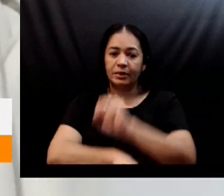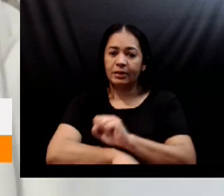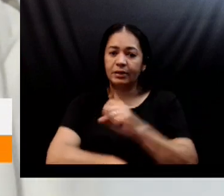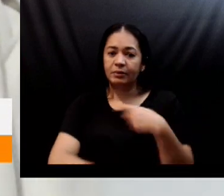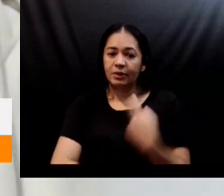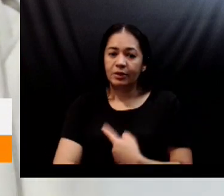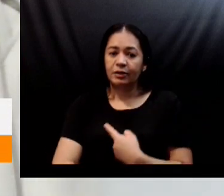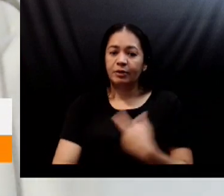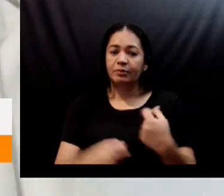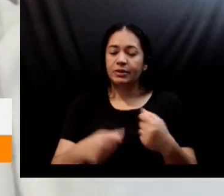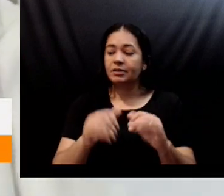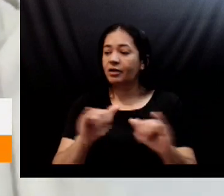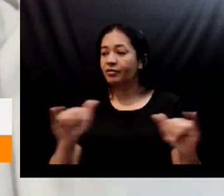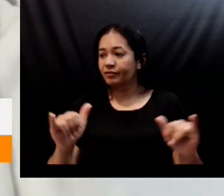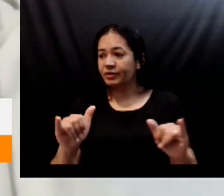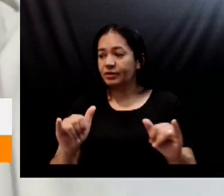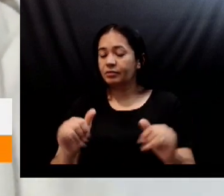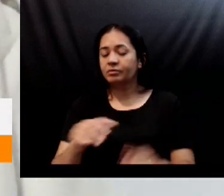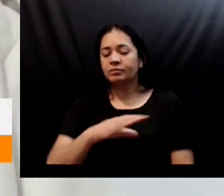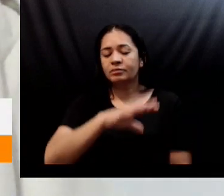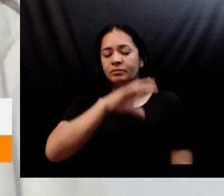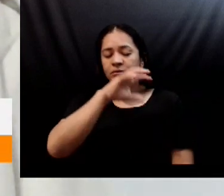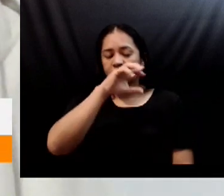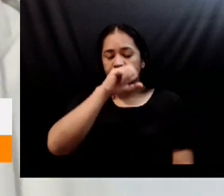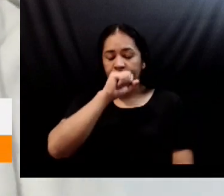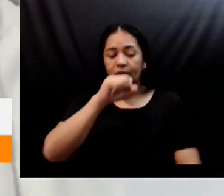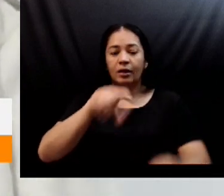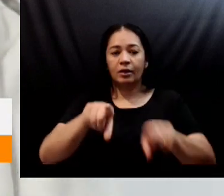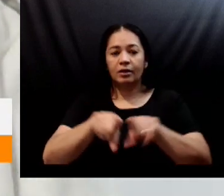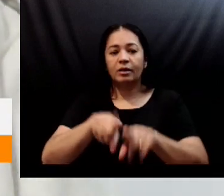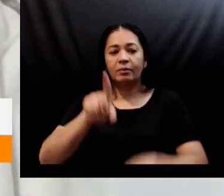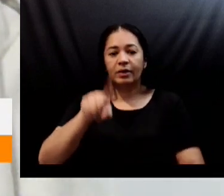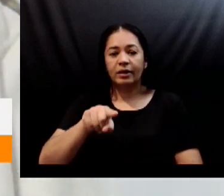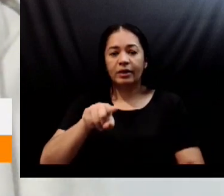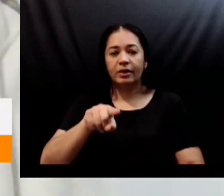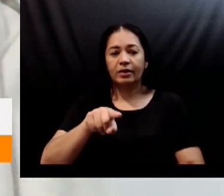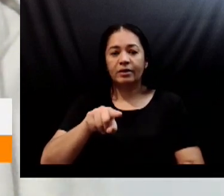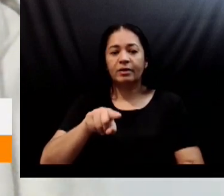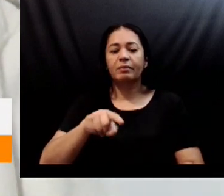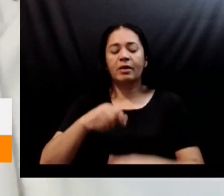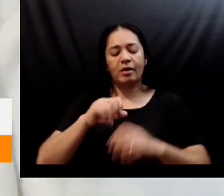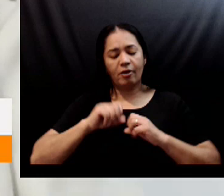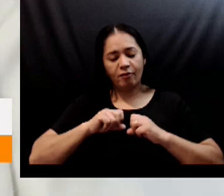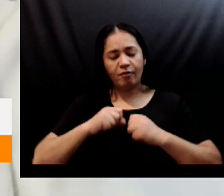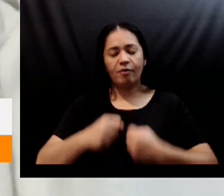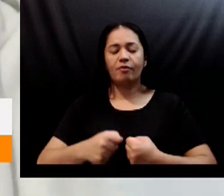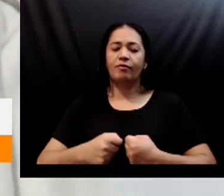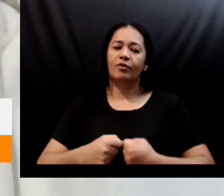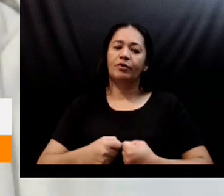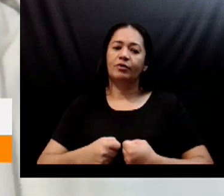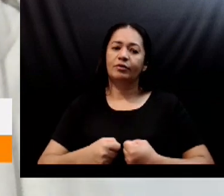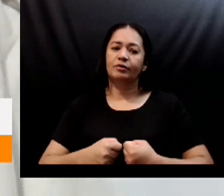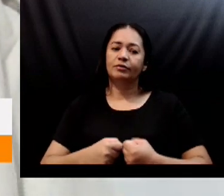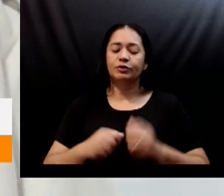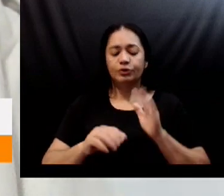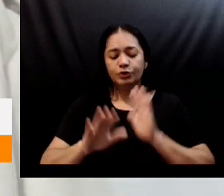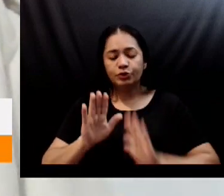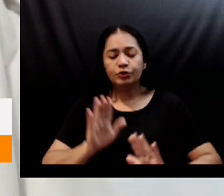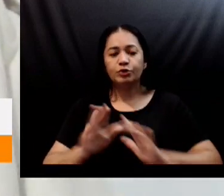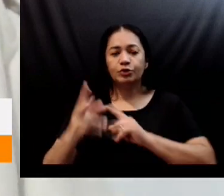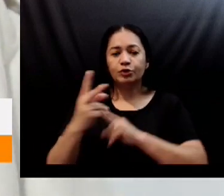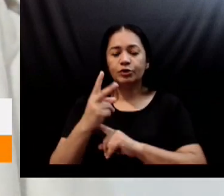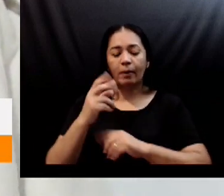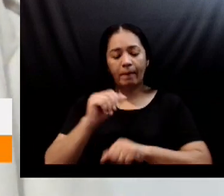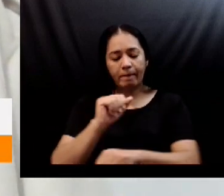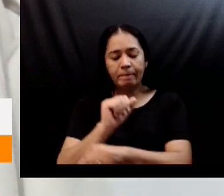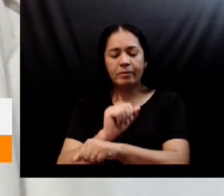eles: respirar também é um ato de resistência, também é um ato de cuidado. Pausar também é uma forma